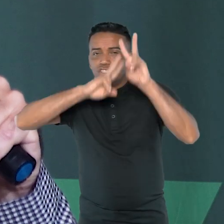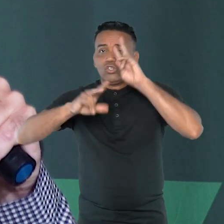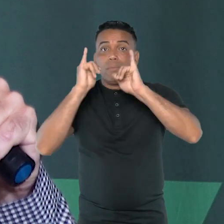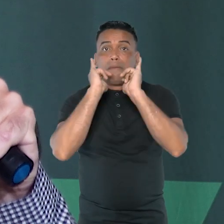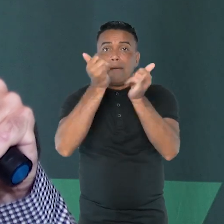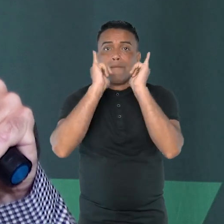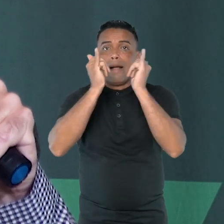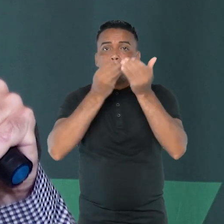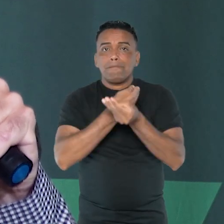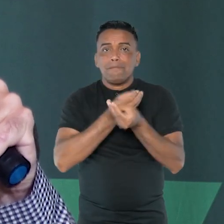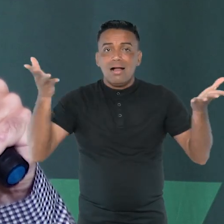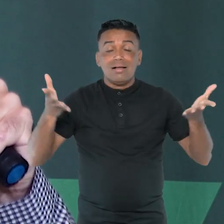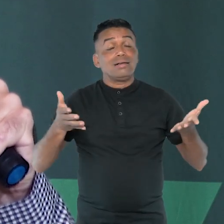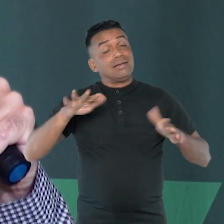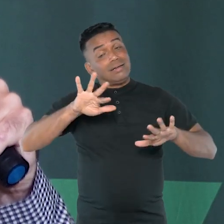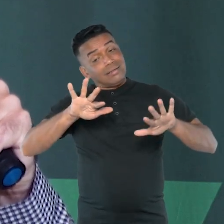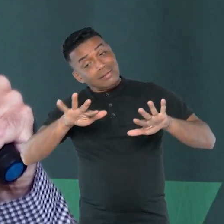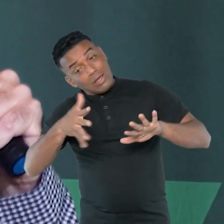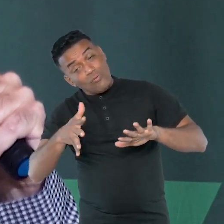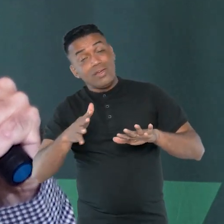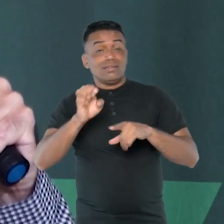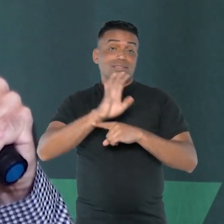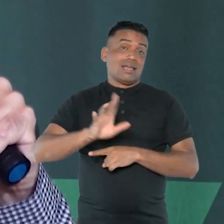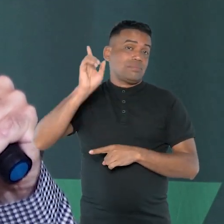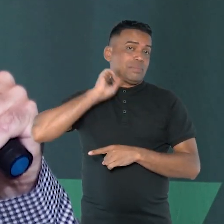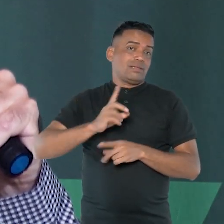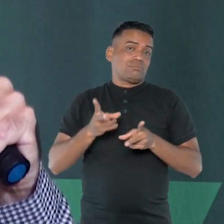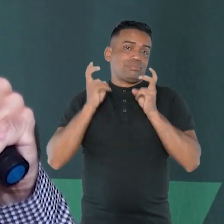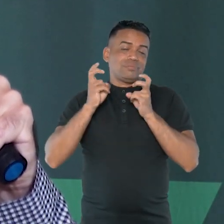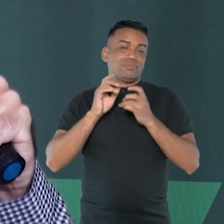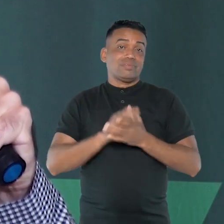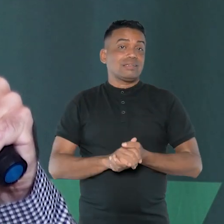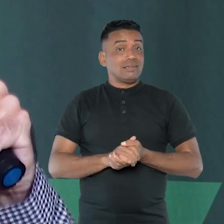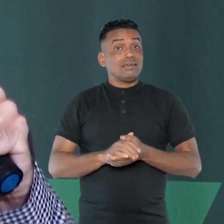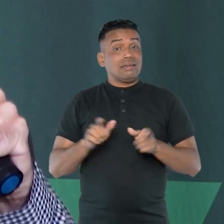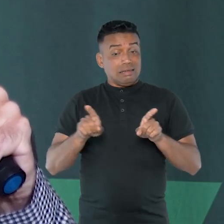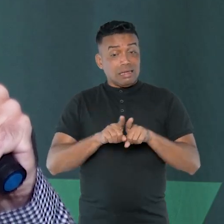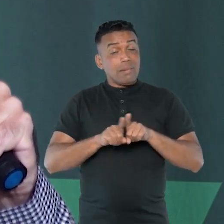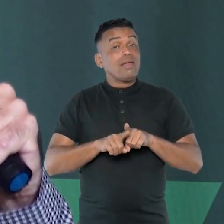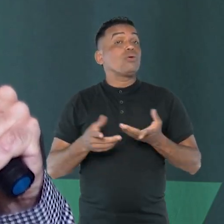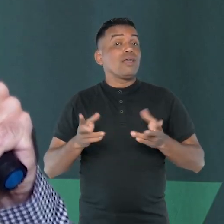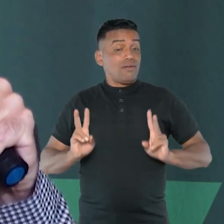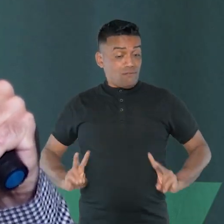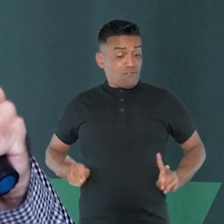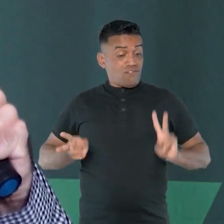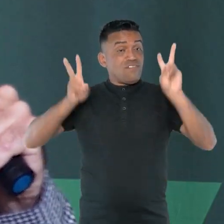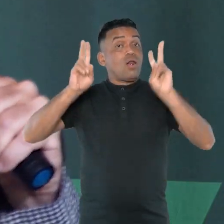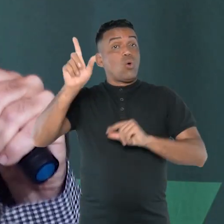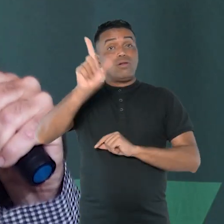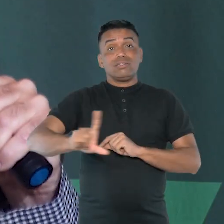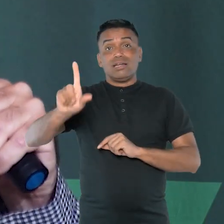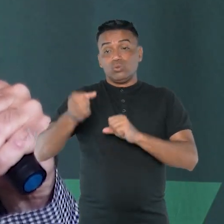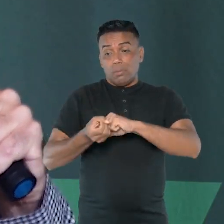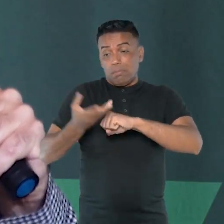talvez os mineiros ainda não tenham se dado conta, sem falar do valor e da literatura produzida aqui. Nada